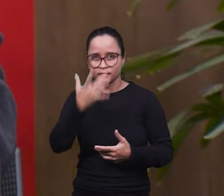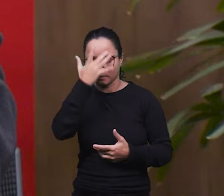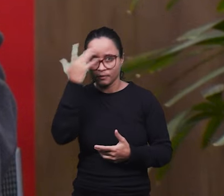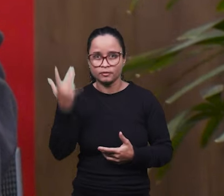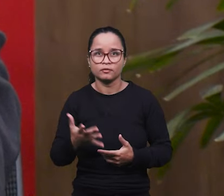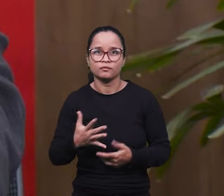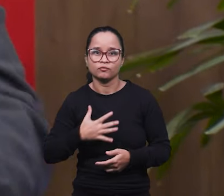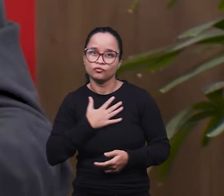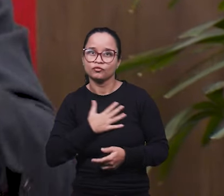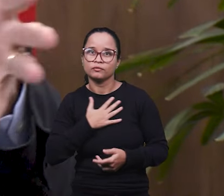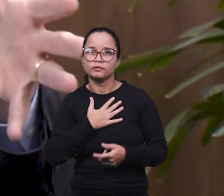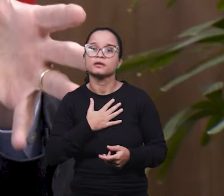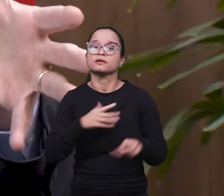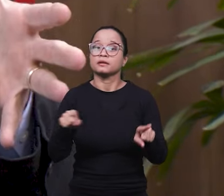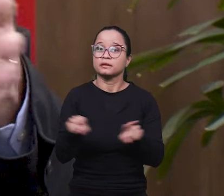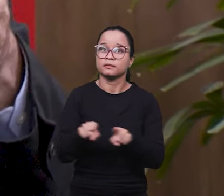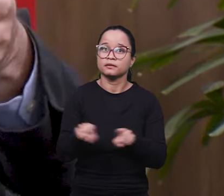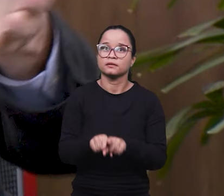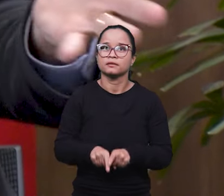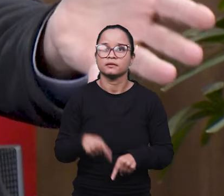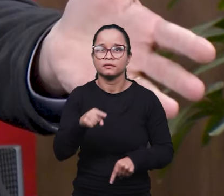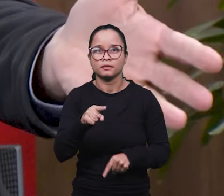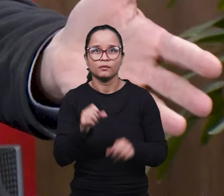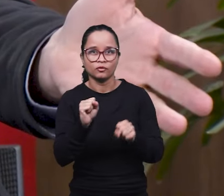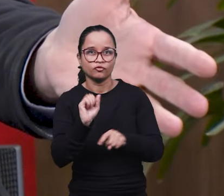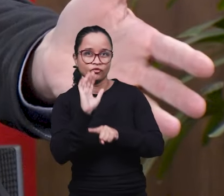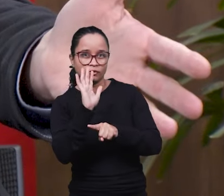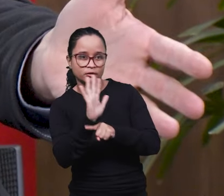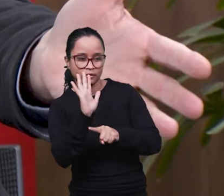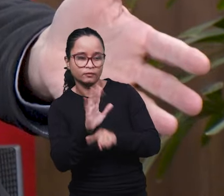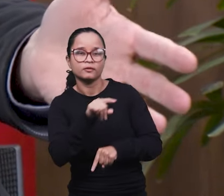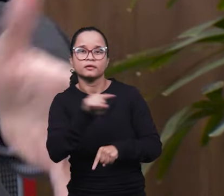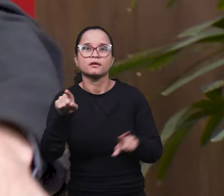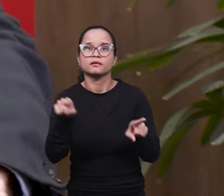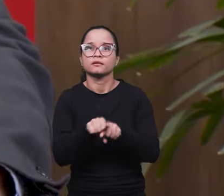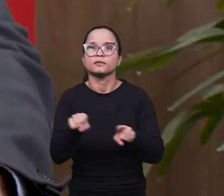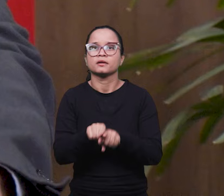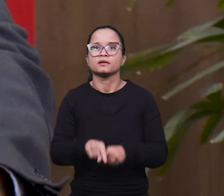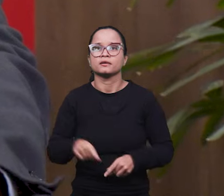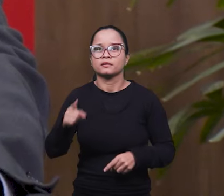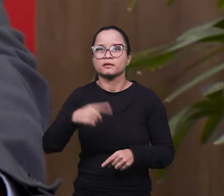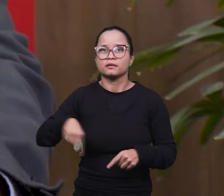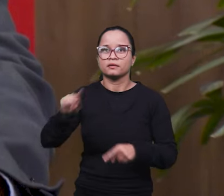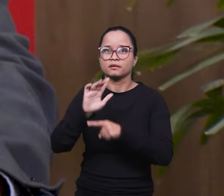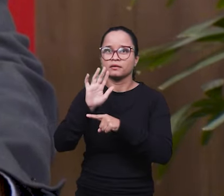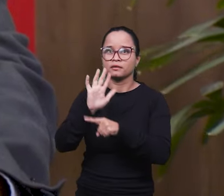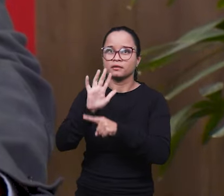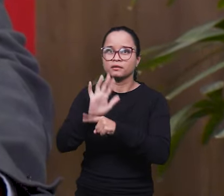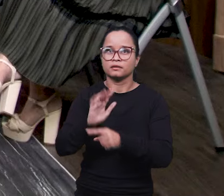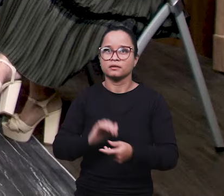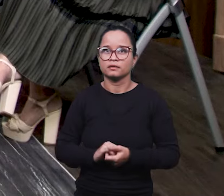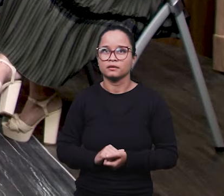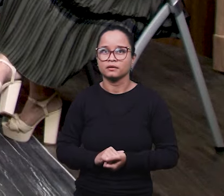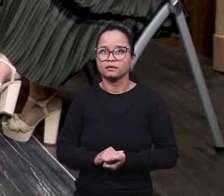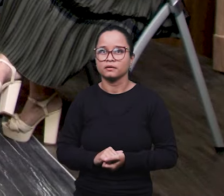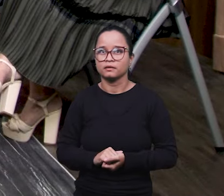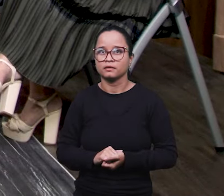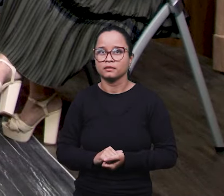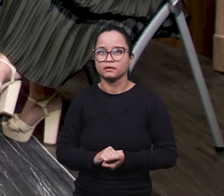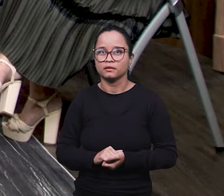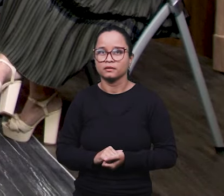desse projeto que Eles resolveram Poxa a gente podia ajudar vocês lá também é que a gente tá ajudando um país